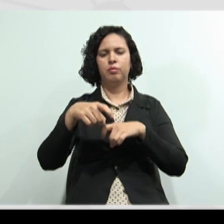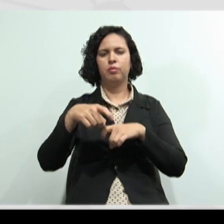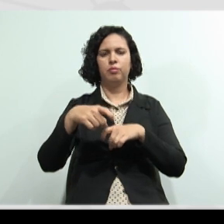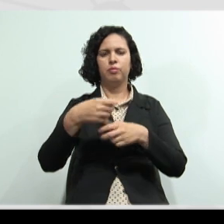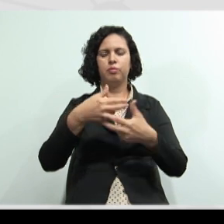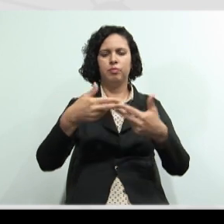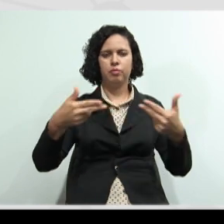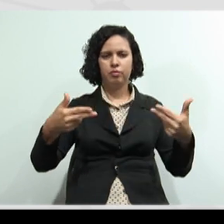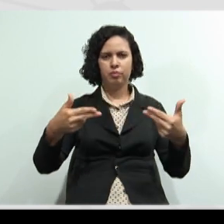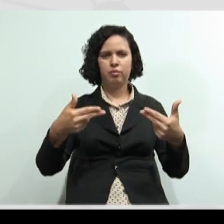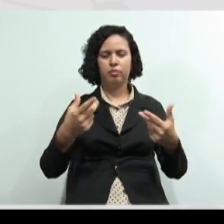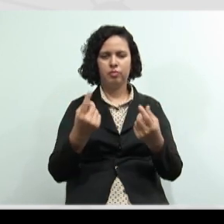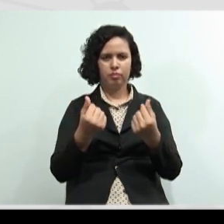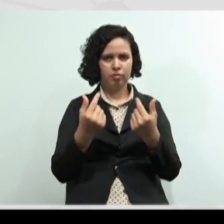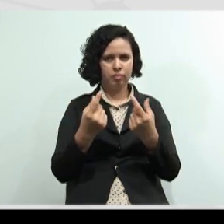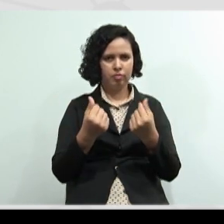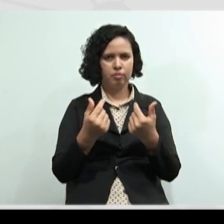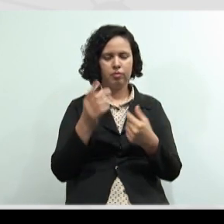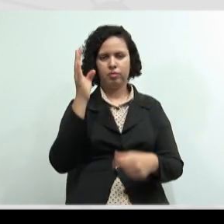como um todo.